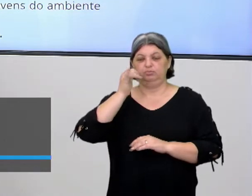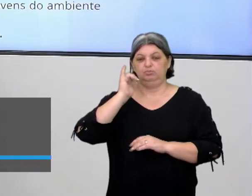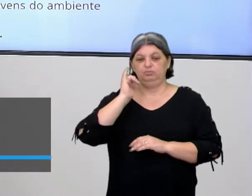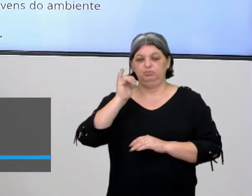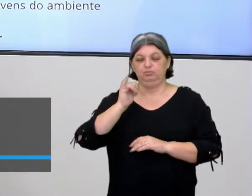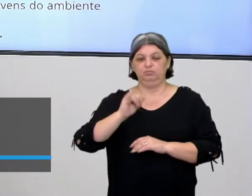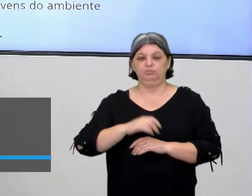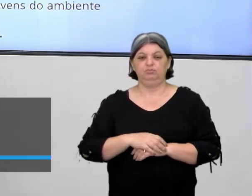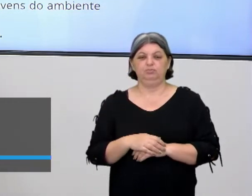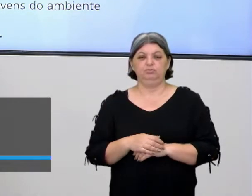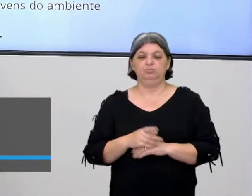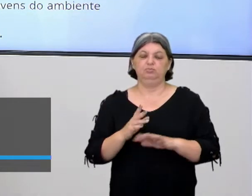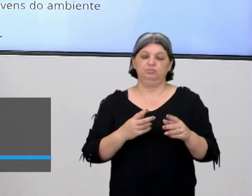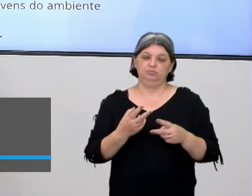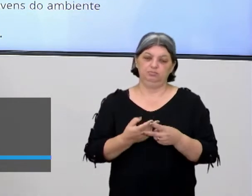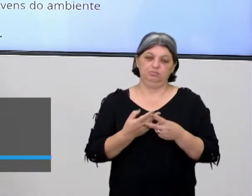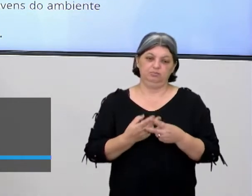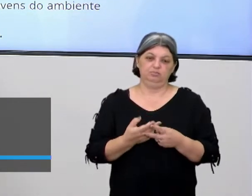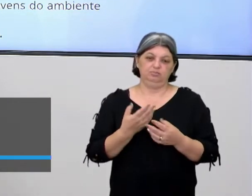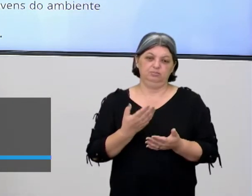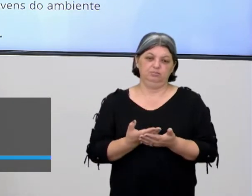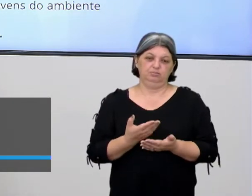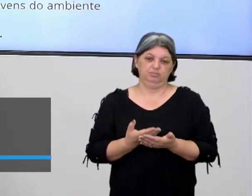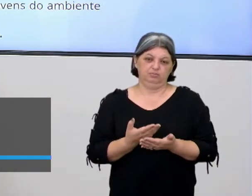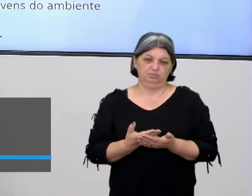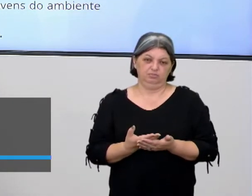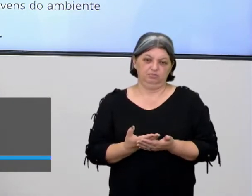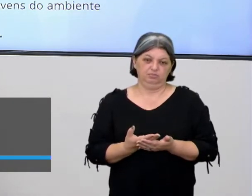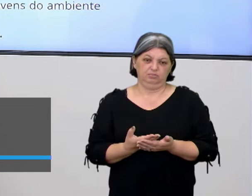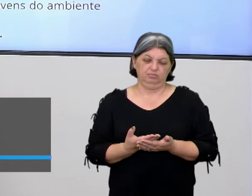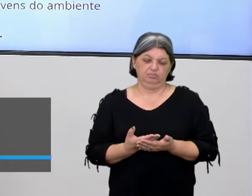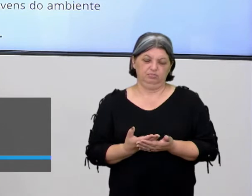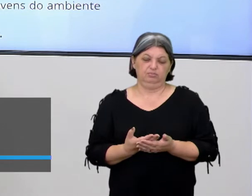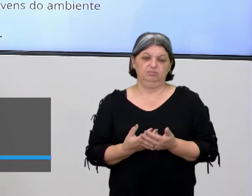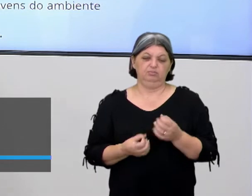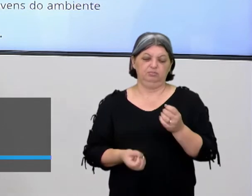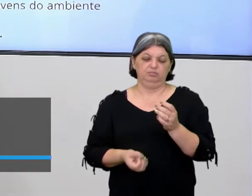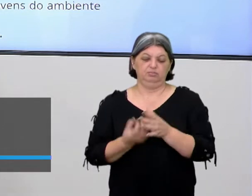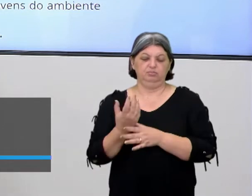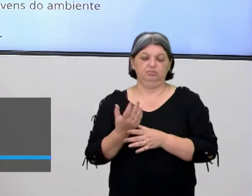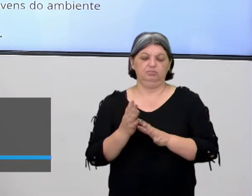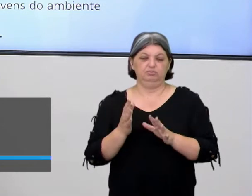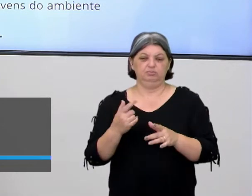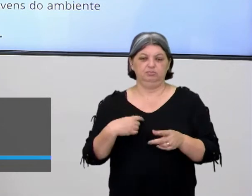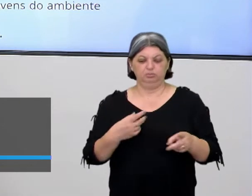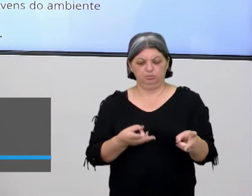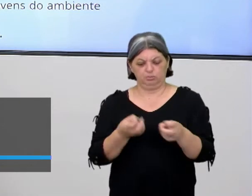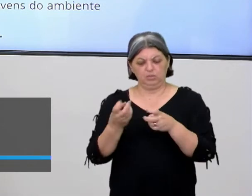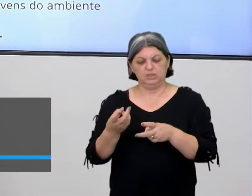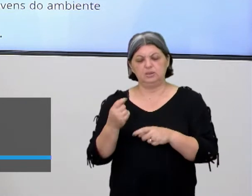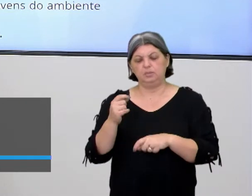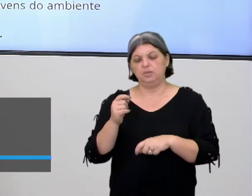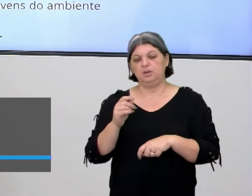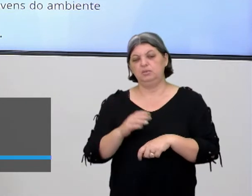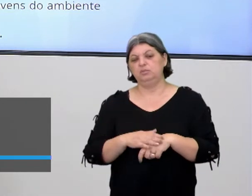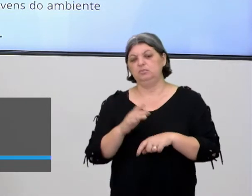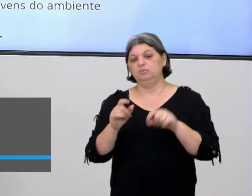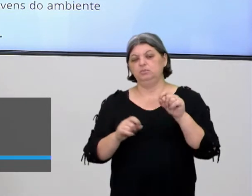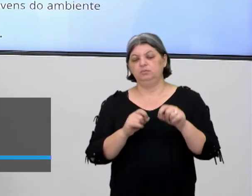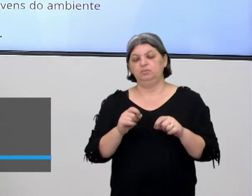com paciência for assistir essas aulas, né, que a gente produziu aí para vocês, você vai perceber que elas seguem uma